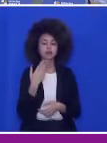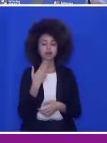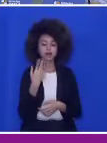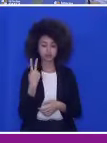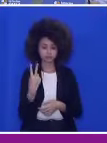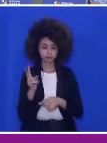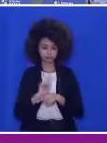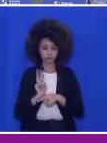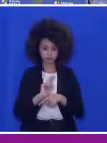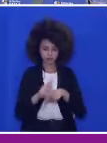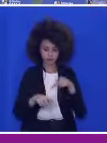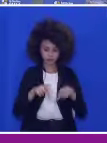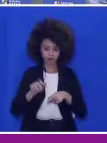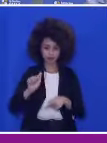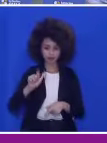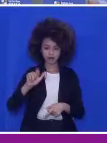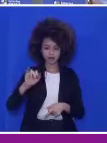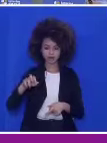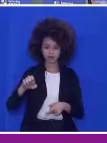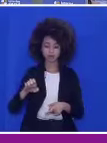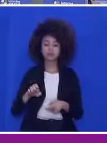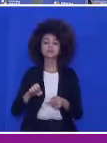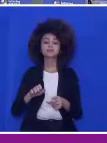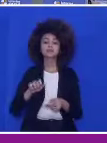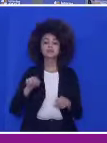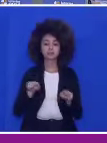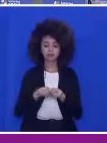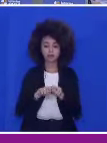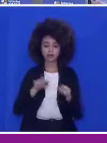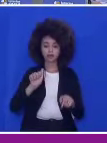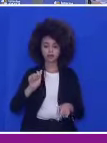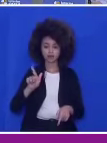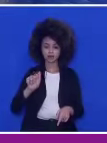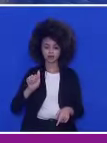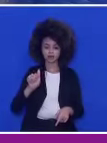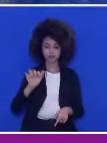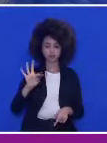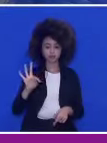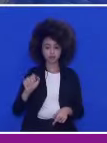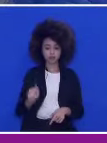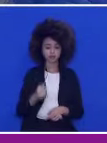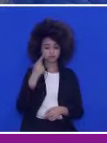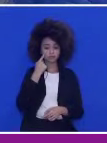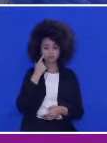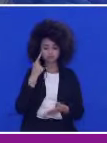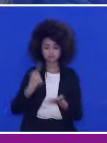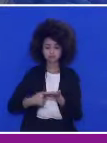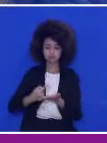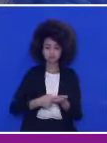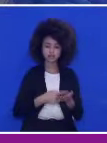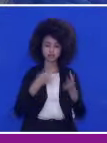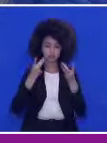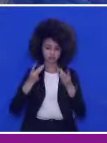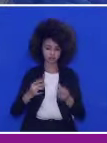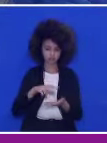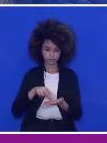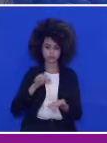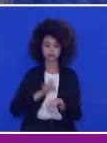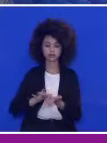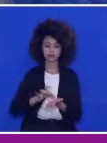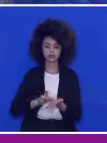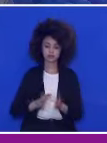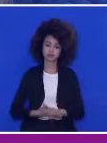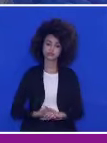populares, Aline Cristina e Agatha Oliveira, vão conferir e validar cada procedimento desse sorteio da Loto Fácil.